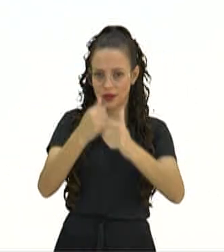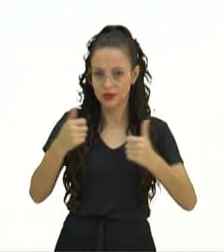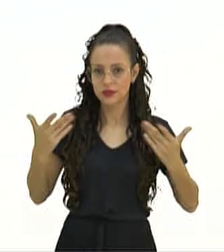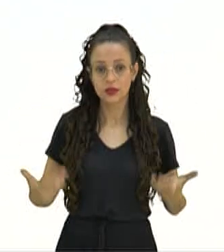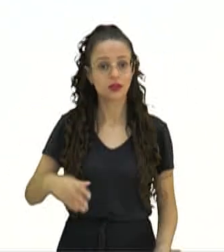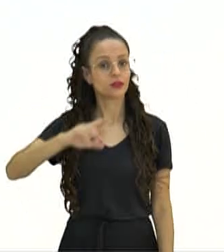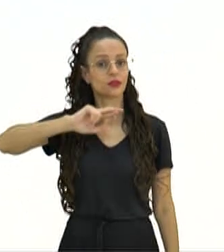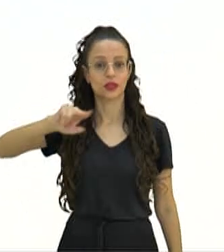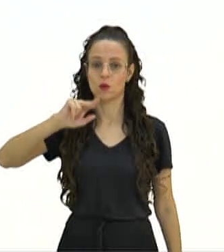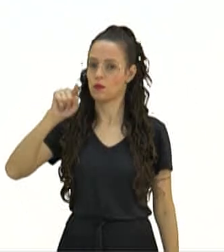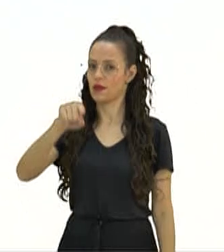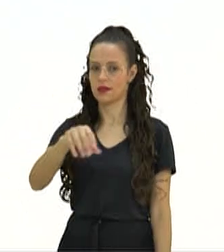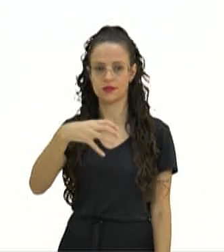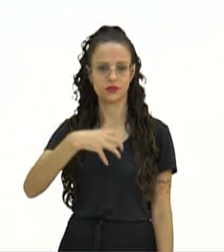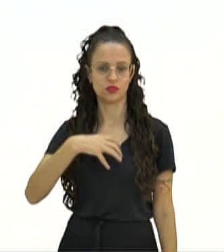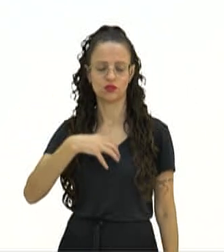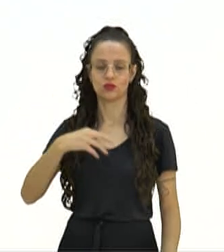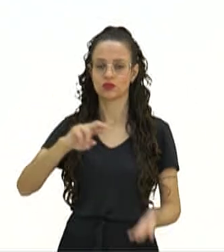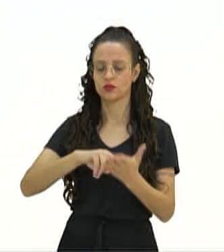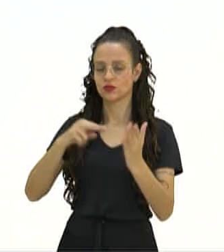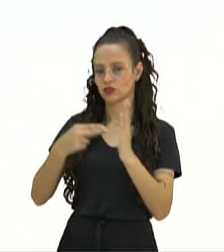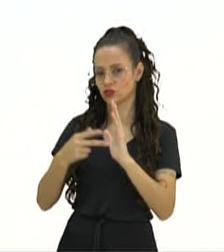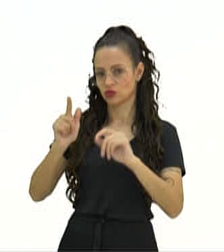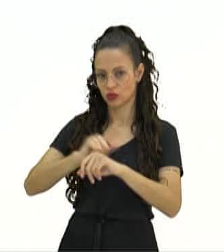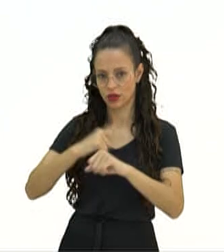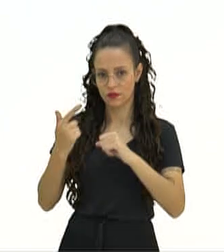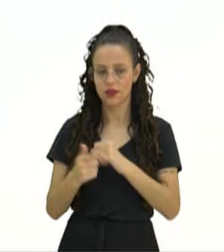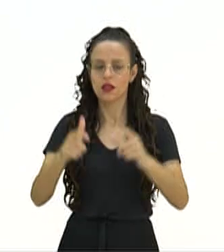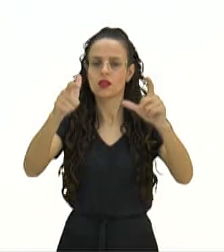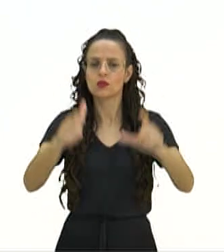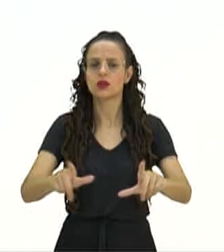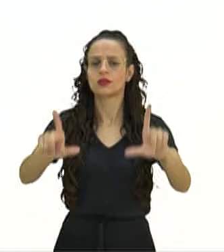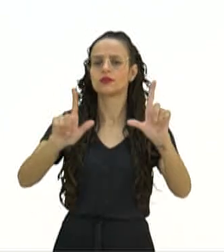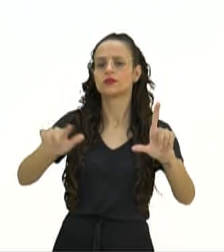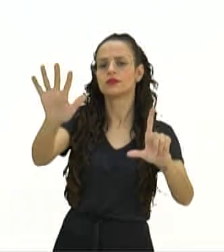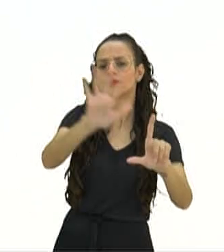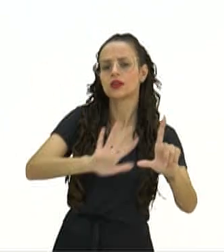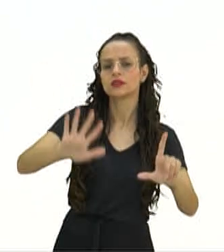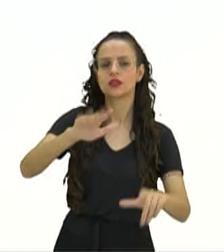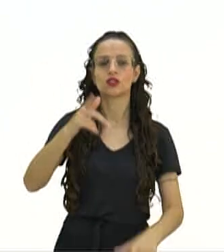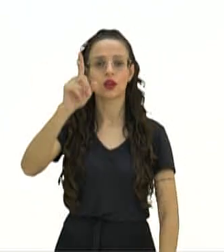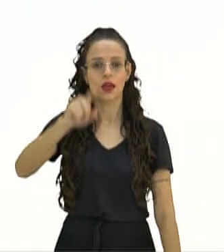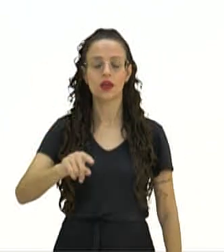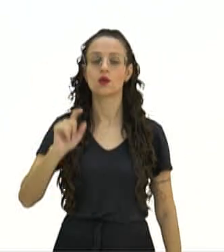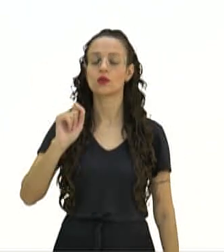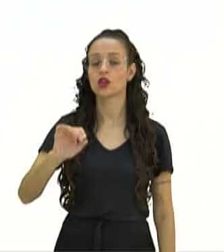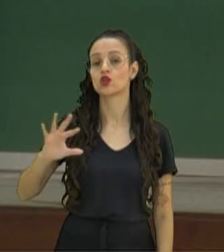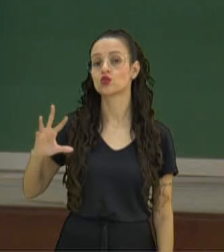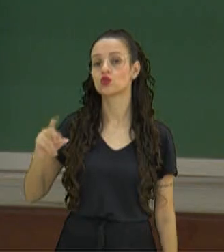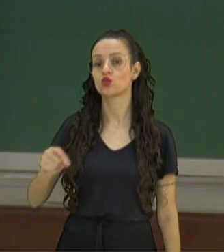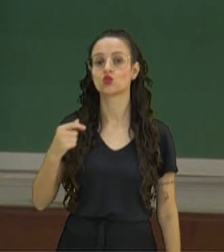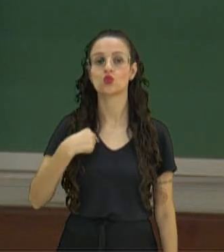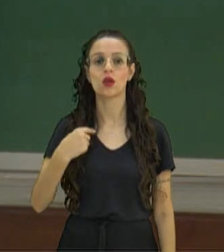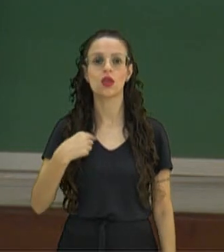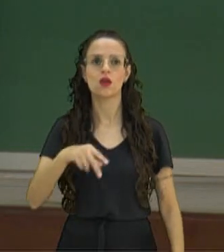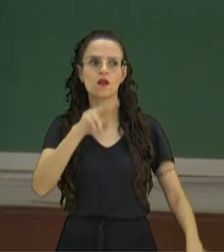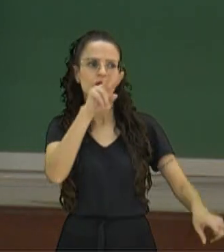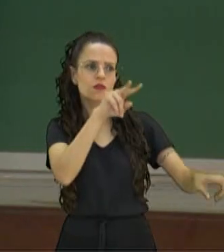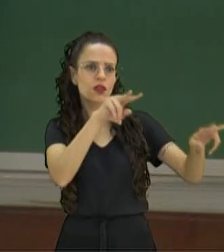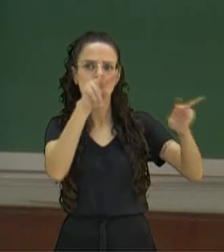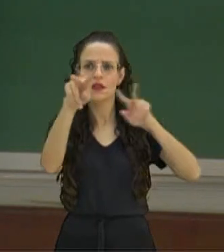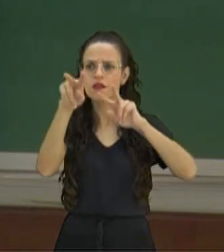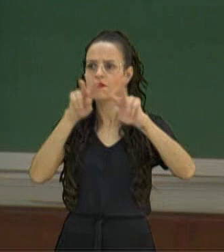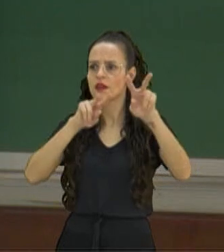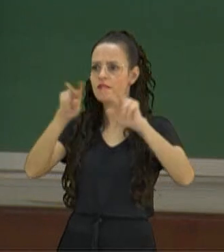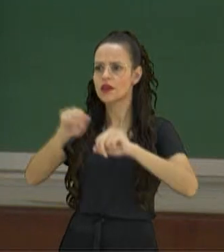E não é neste sentido que a geografia trabalha a ideia da paisagem. Pelo contrário, é tudo aquilo que a minha vista